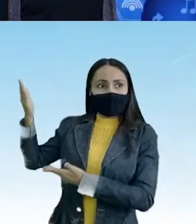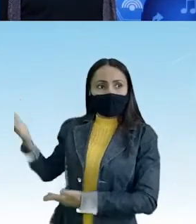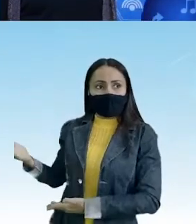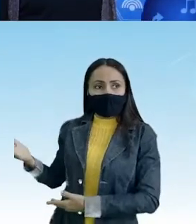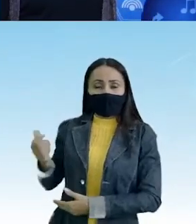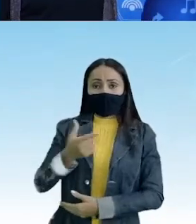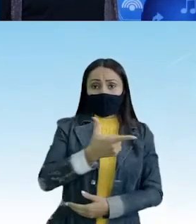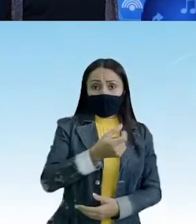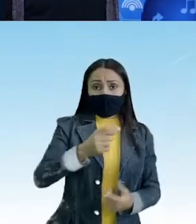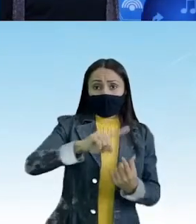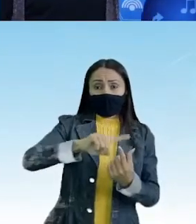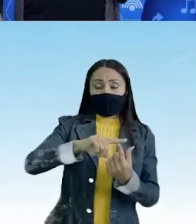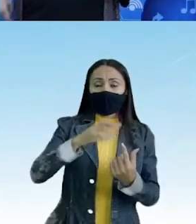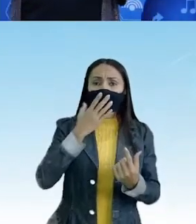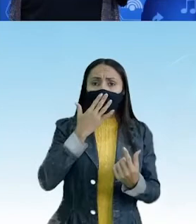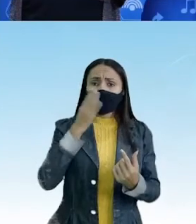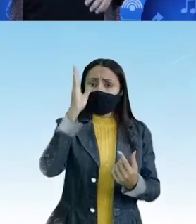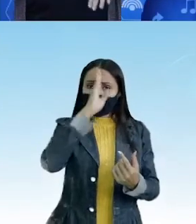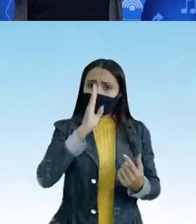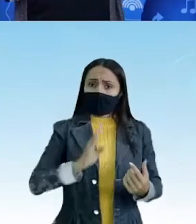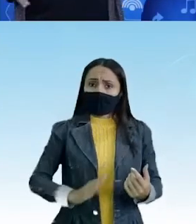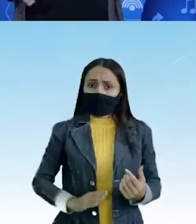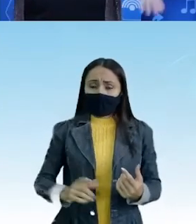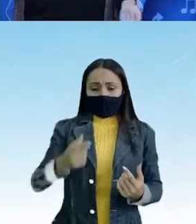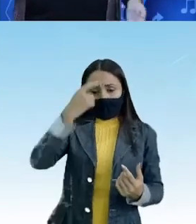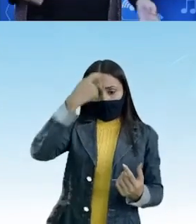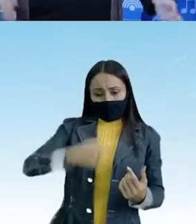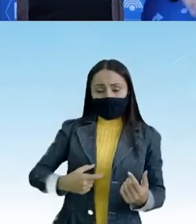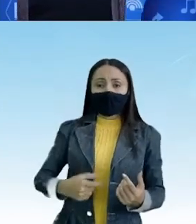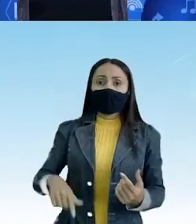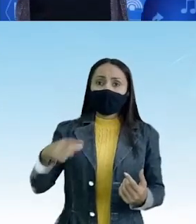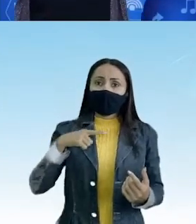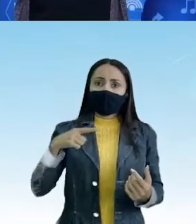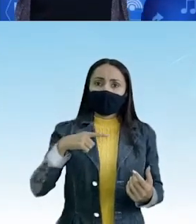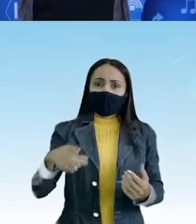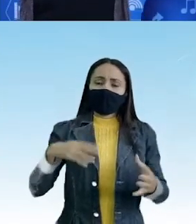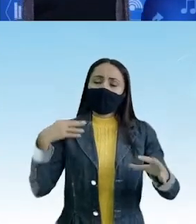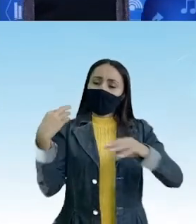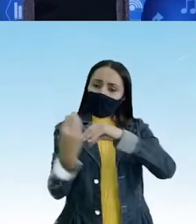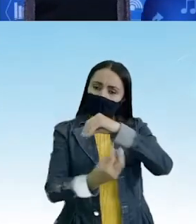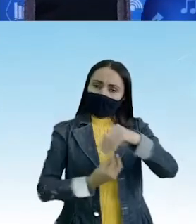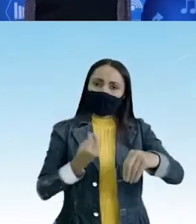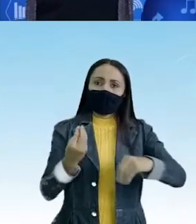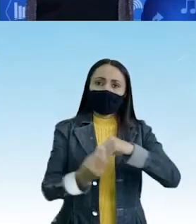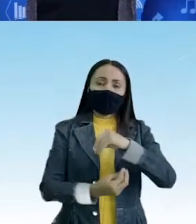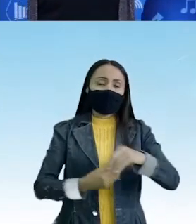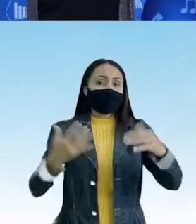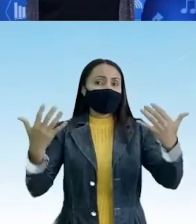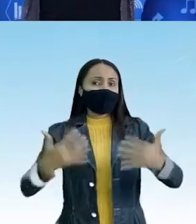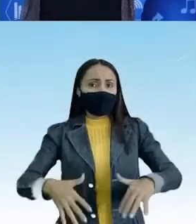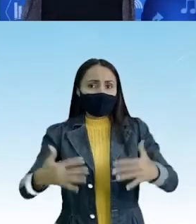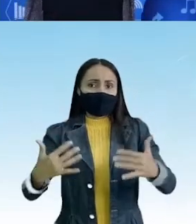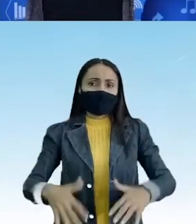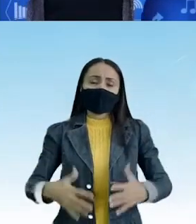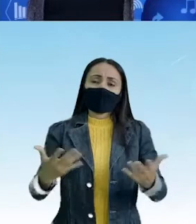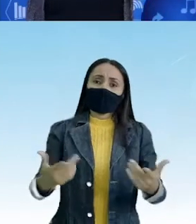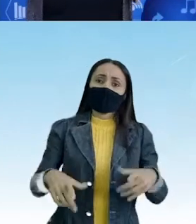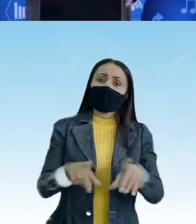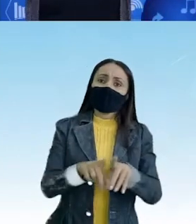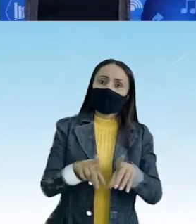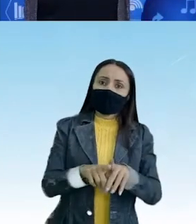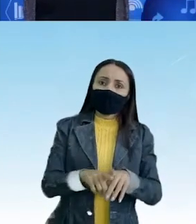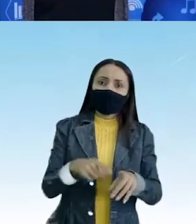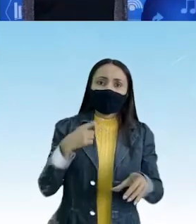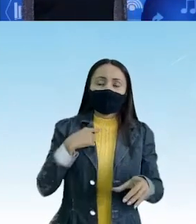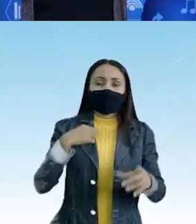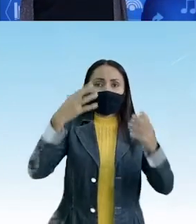cores o brasileiro tem. Não é o branco, o negro, o indígena, não. Todas essas três misturas, o africano, não. Olha quantas cores